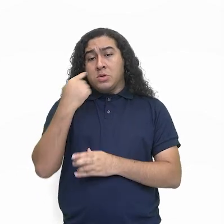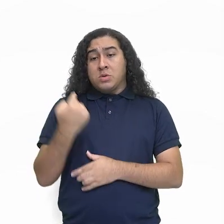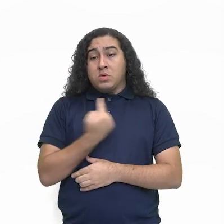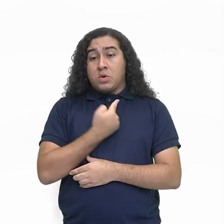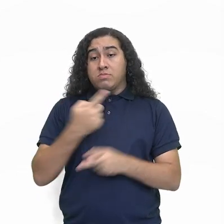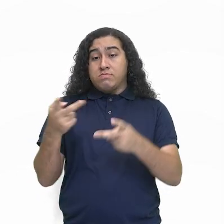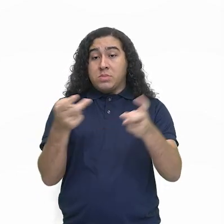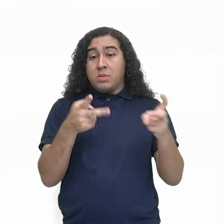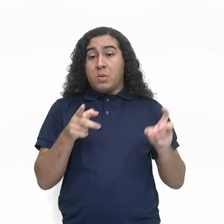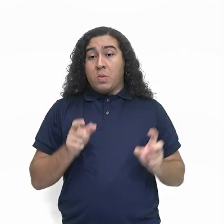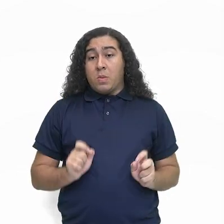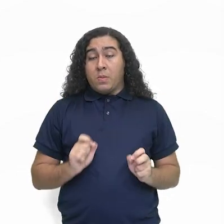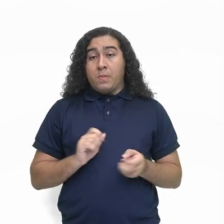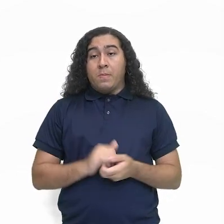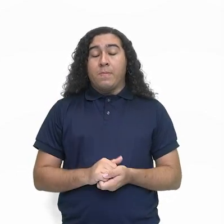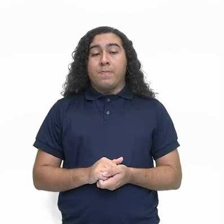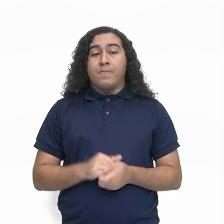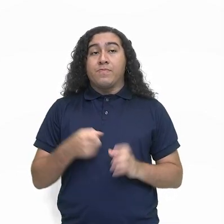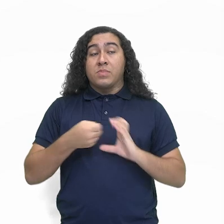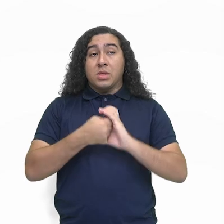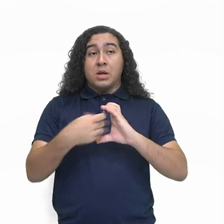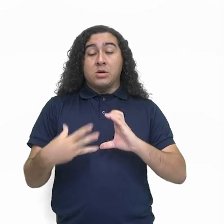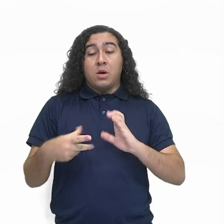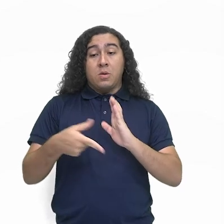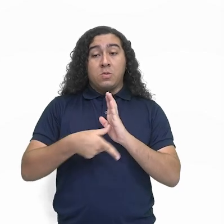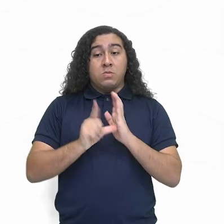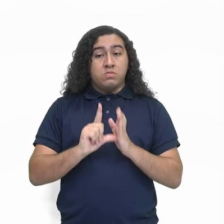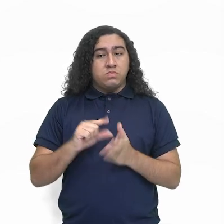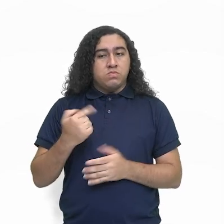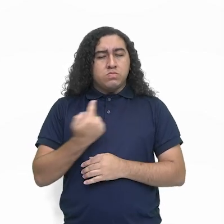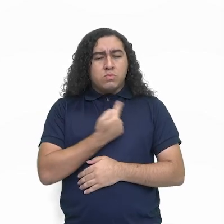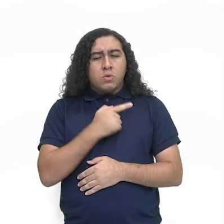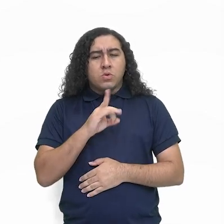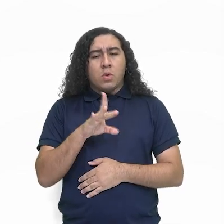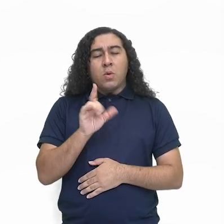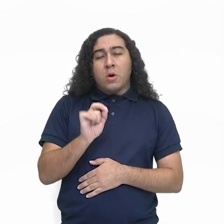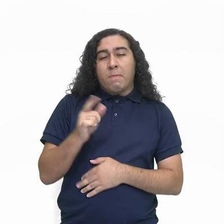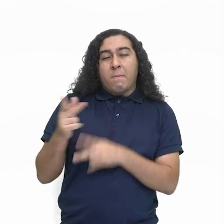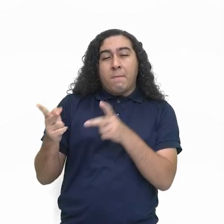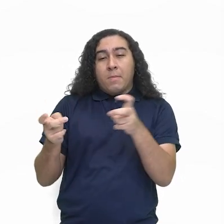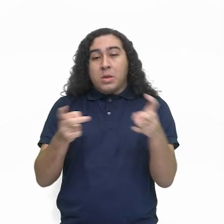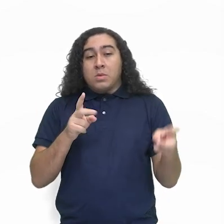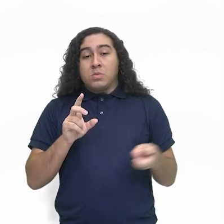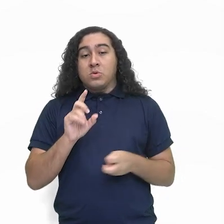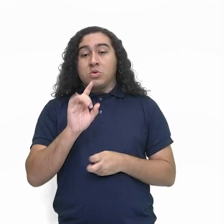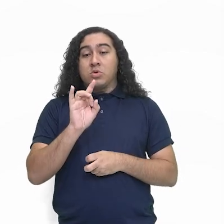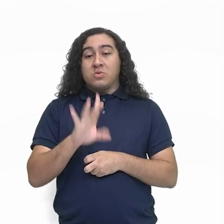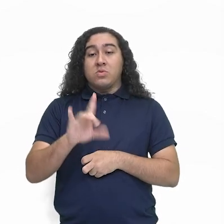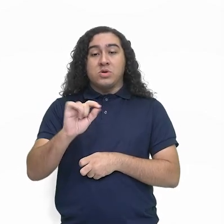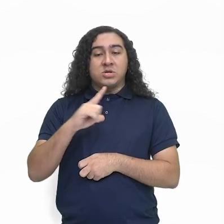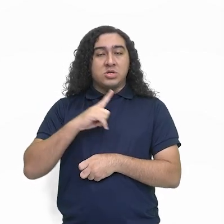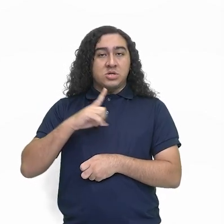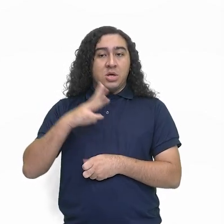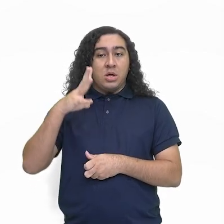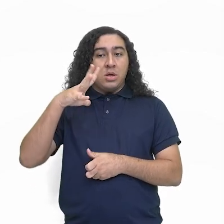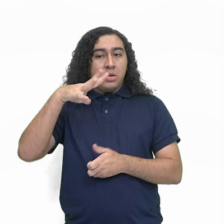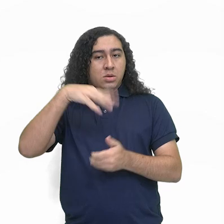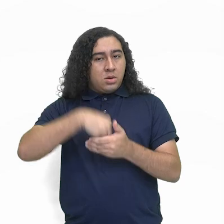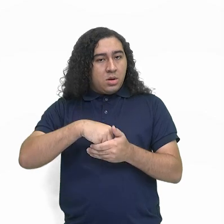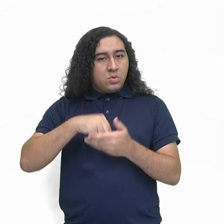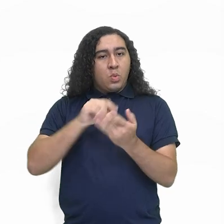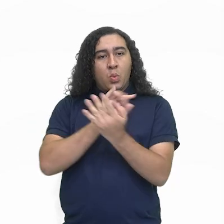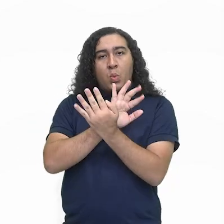pessoal, é que os elementos que antes a gente só sentia que aparecia na cidade, a gente já